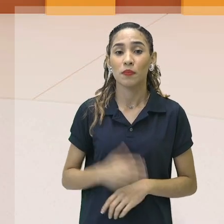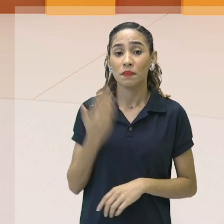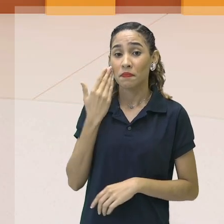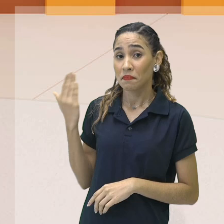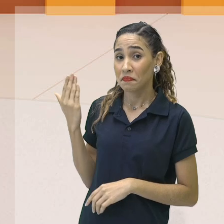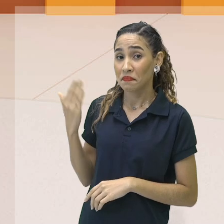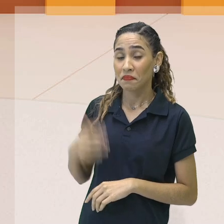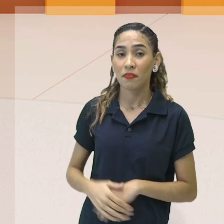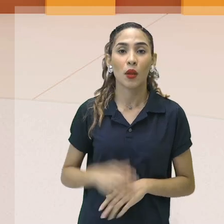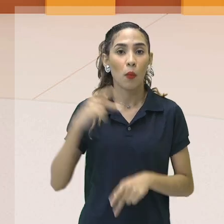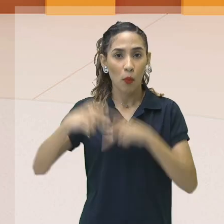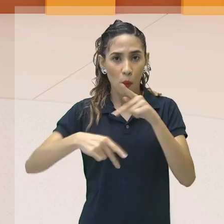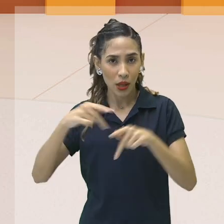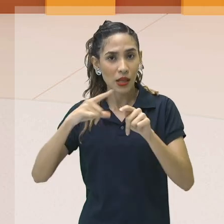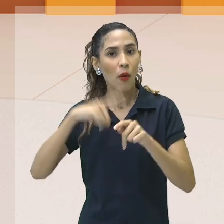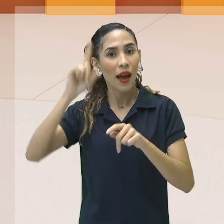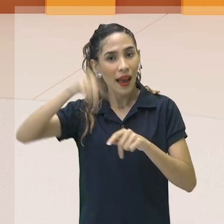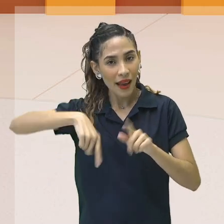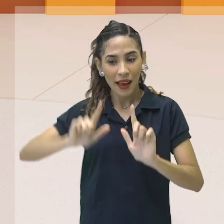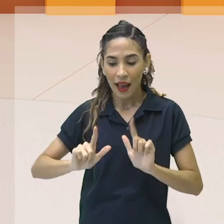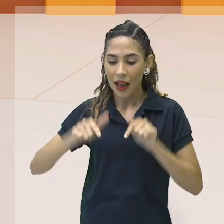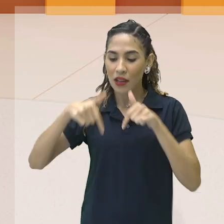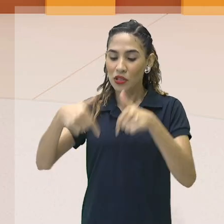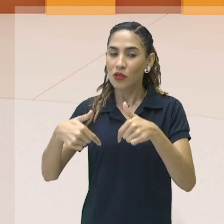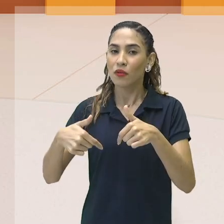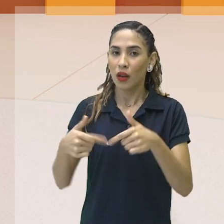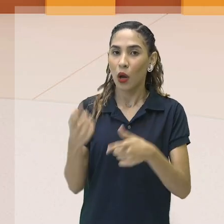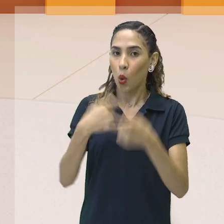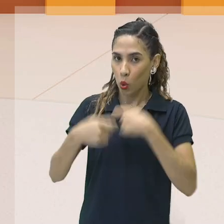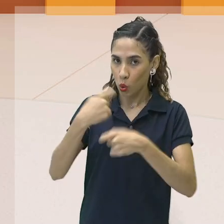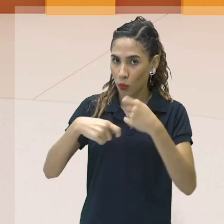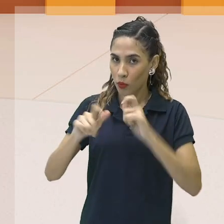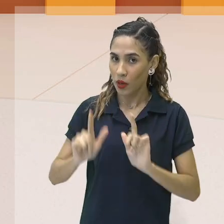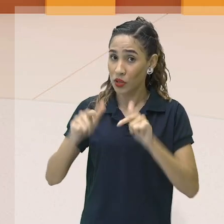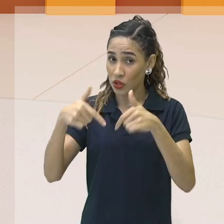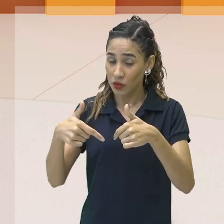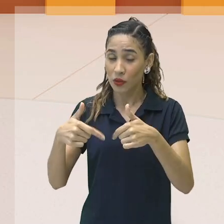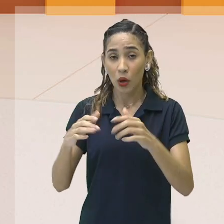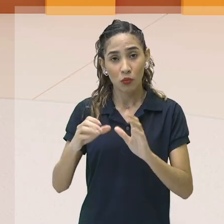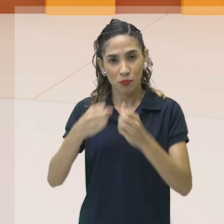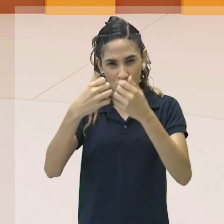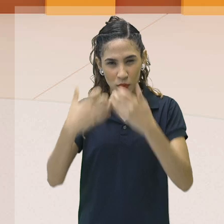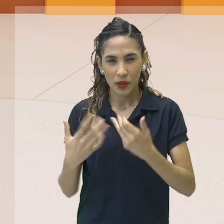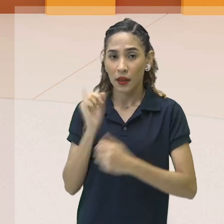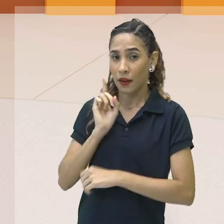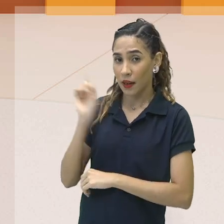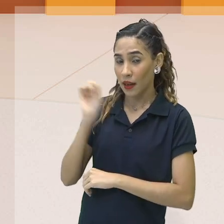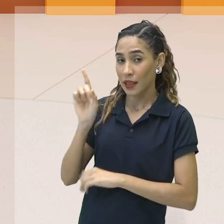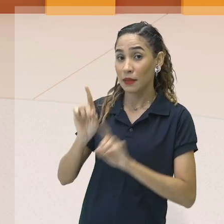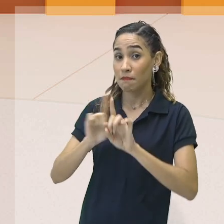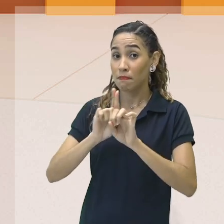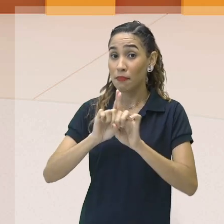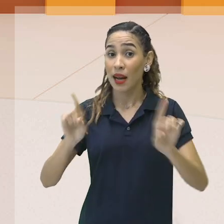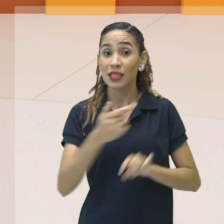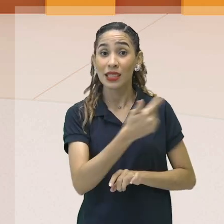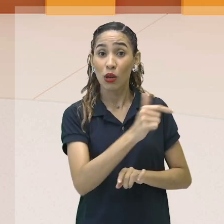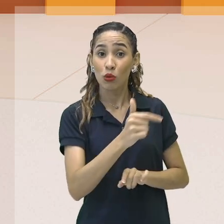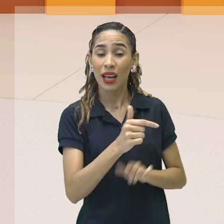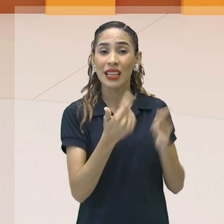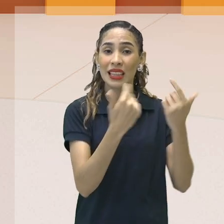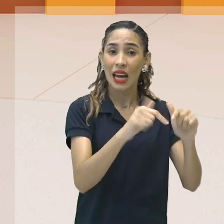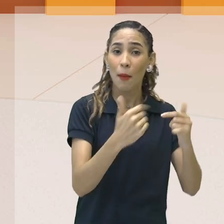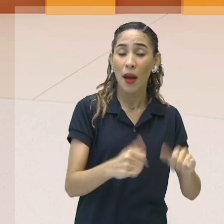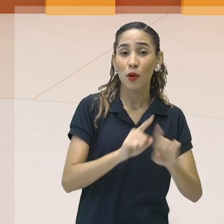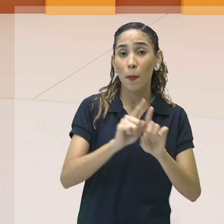que é ativa, é economicamente ativa, né? Segundo a categoria, não tem emprego, mas também não